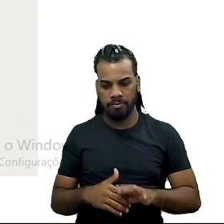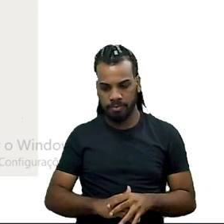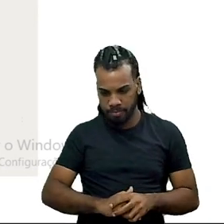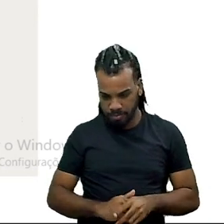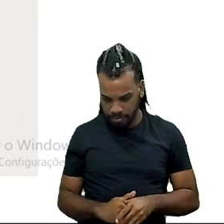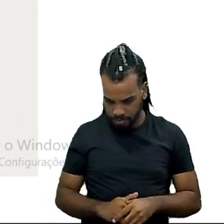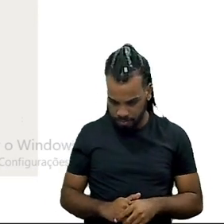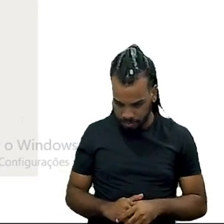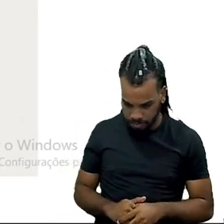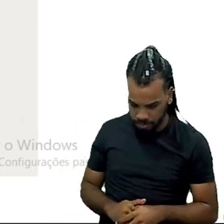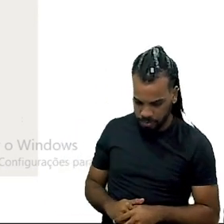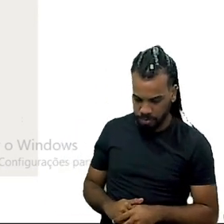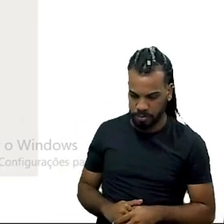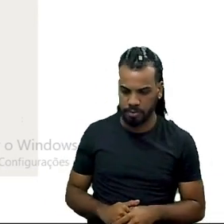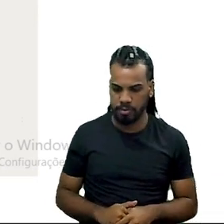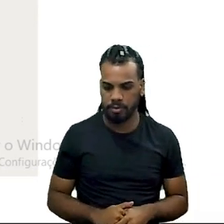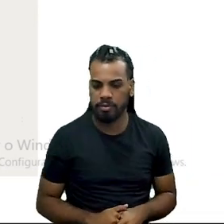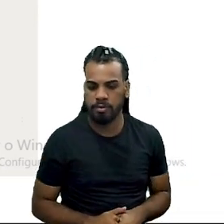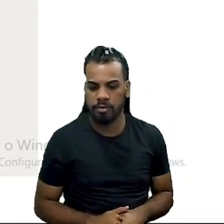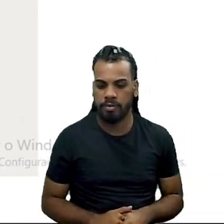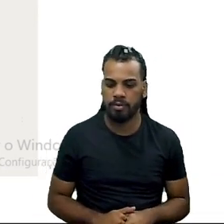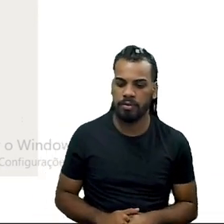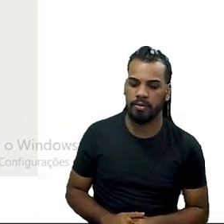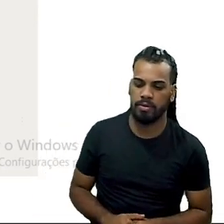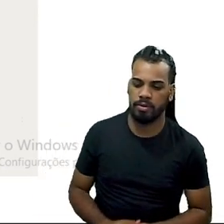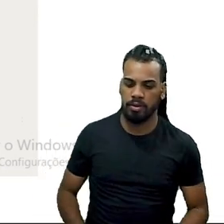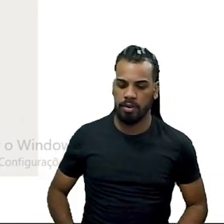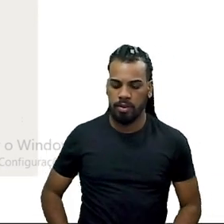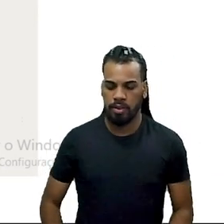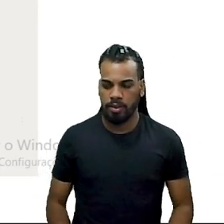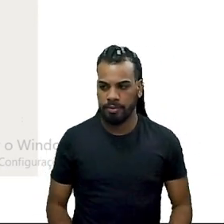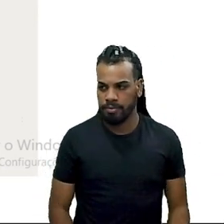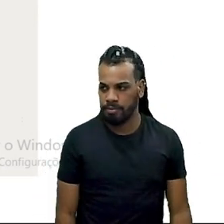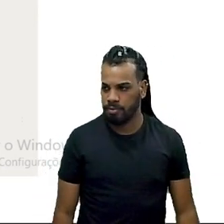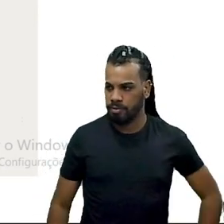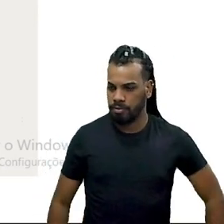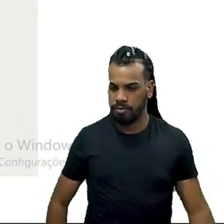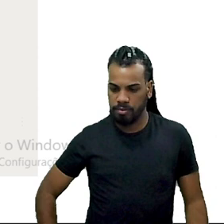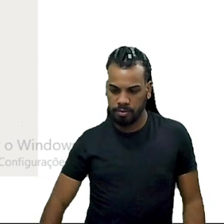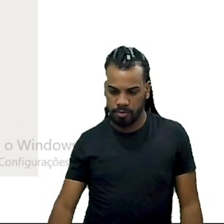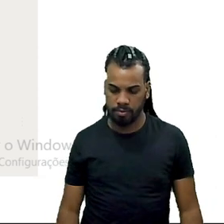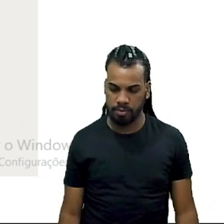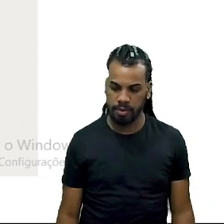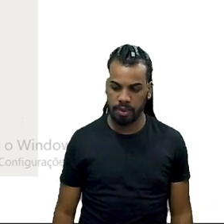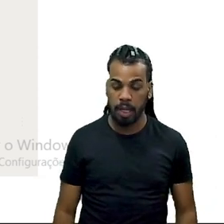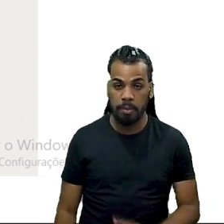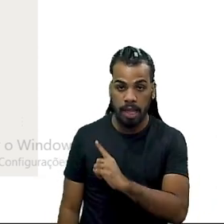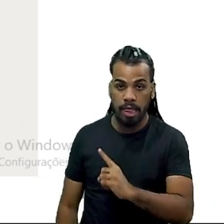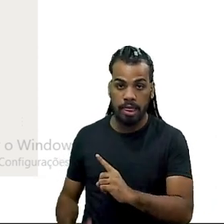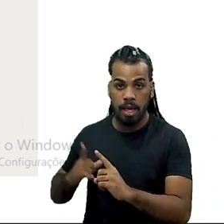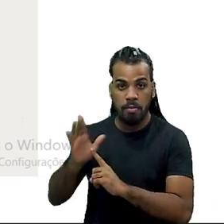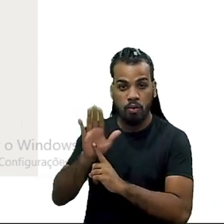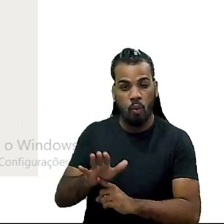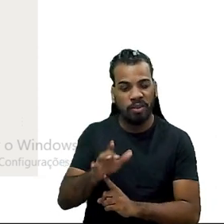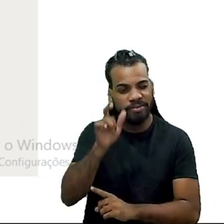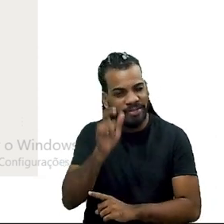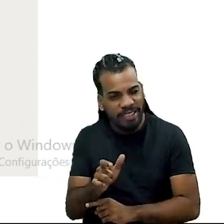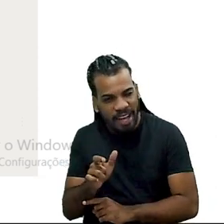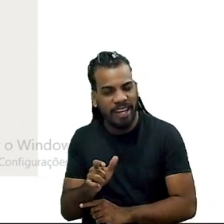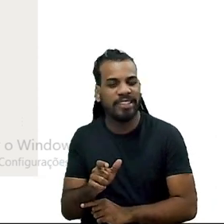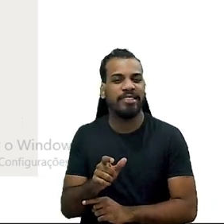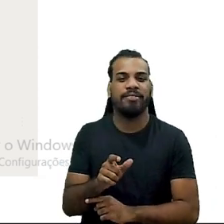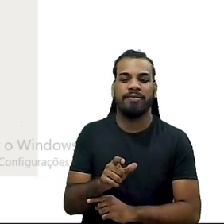Bom, aí a gente tem agora, com esse modelo, ele mostra aí uma coisa muito interessante que numa linguagem assim